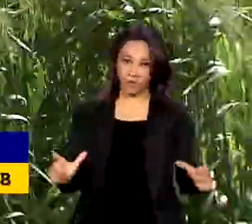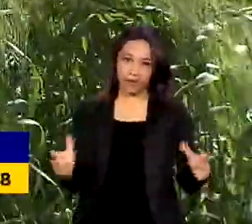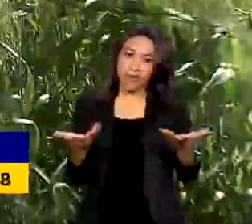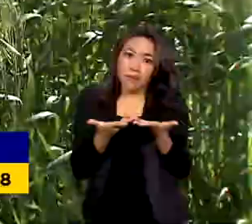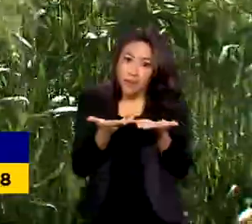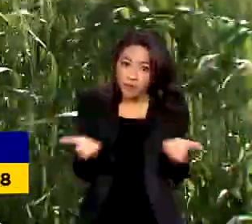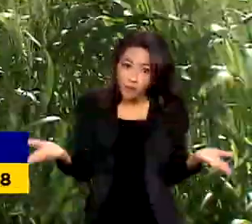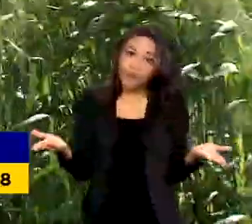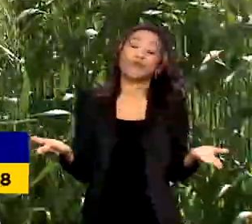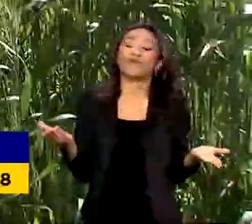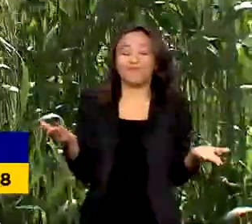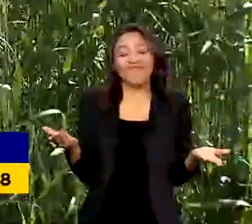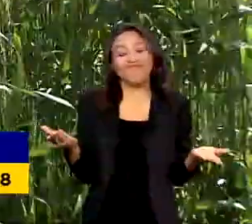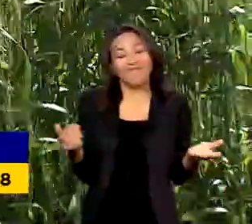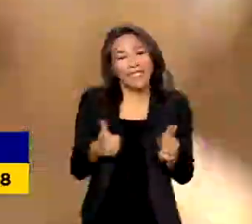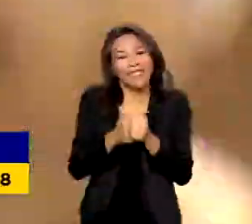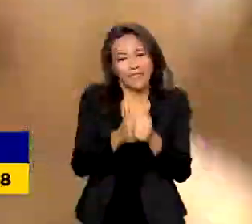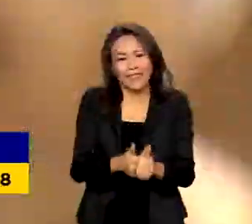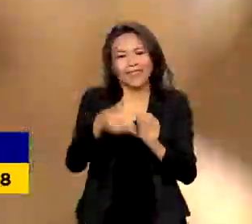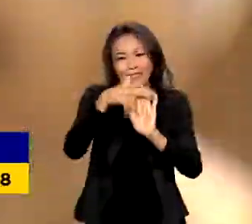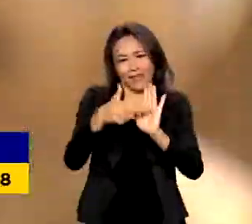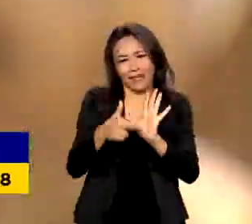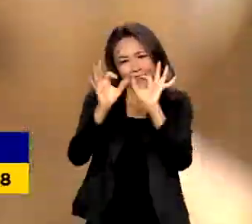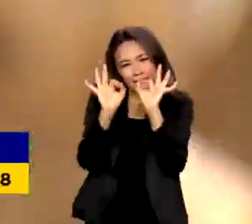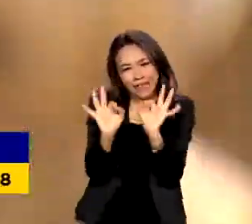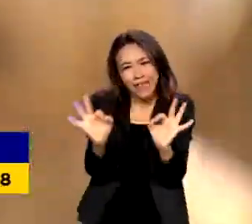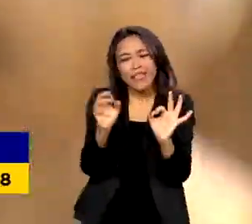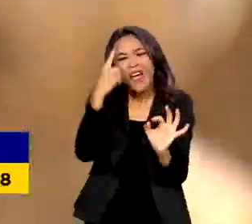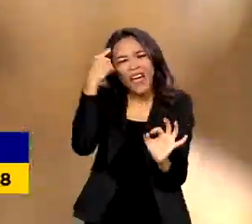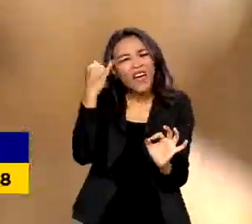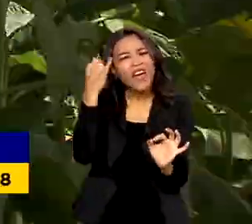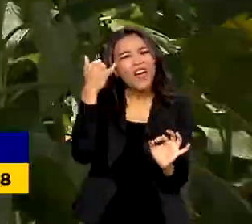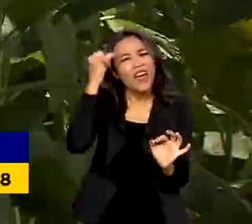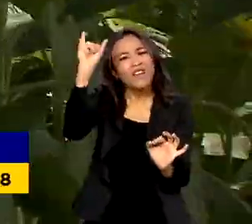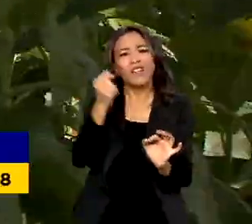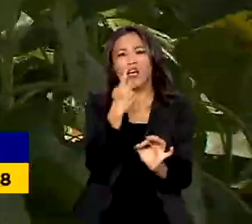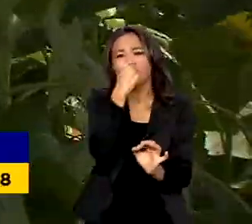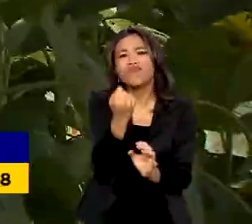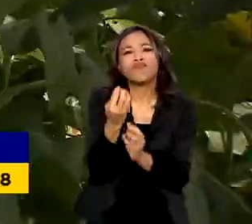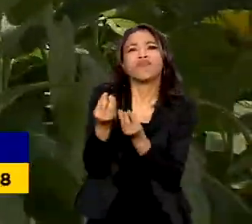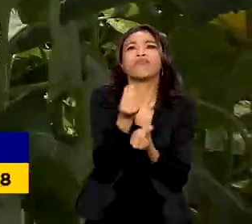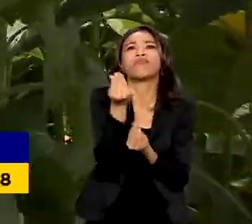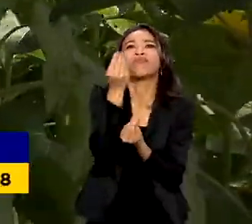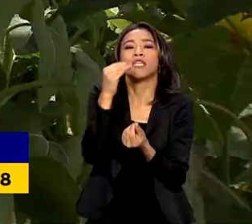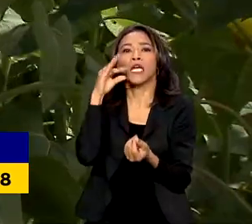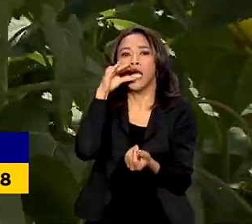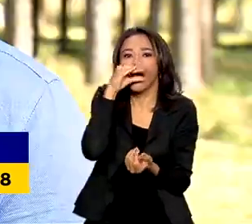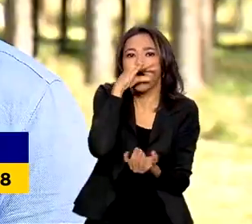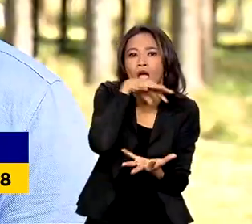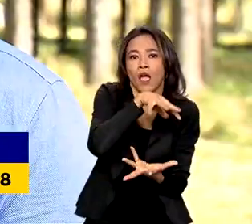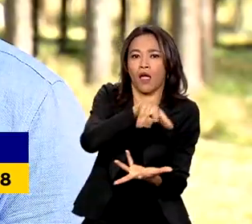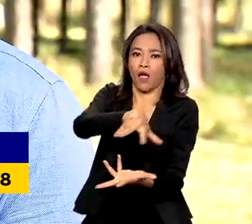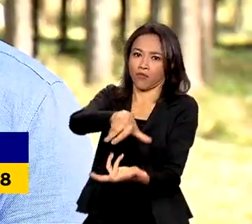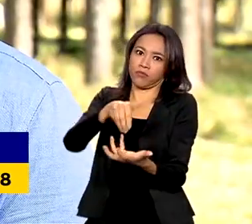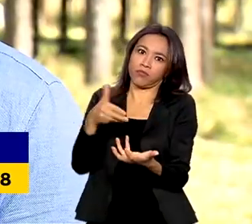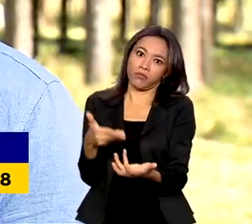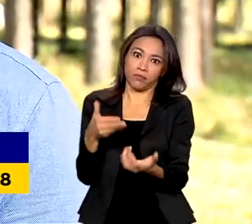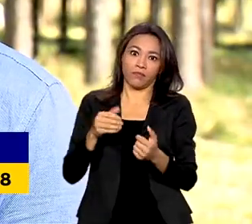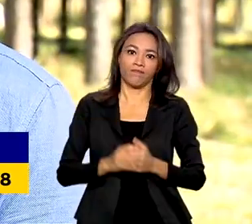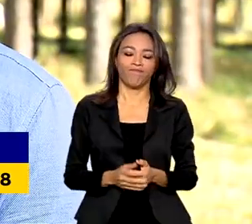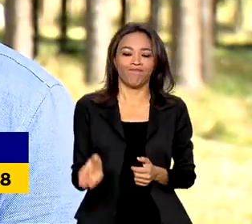maneira ambientalmente correta com baixa emissão de gases causadores do efeito estufa o Brasil